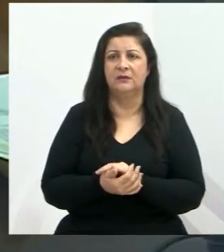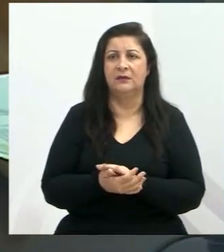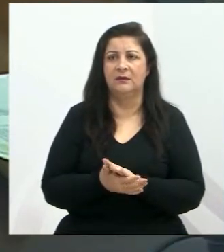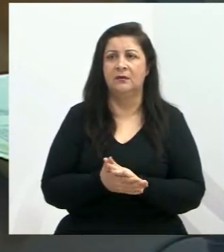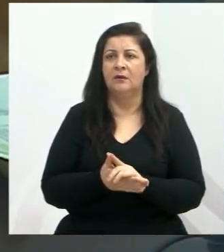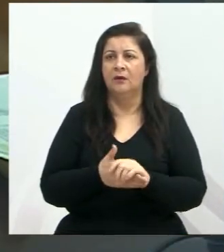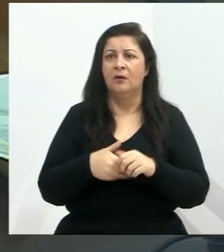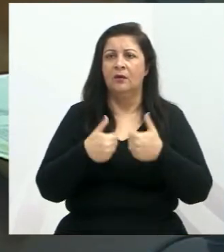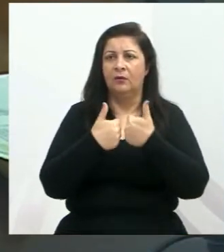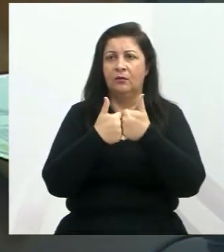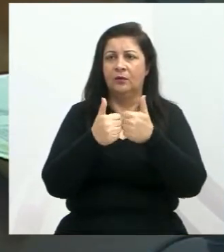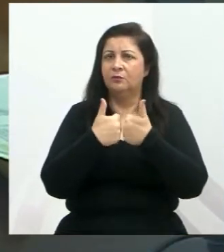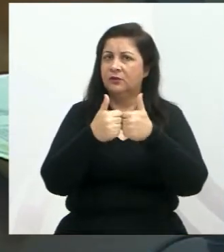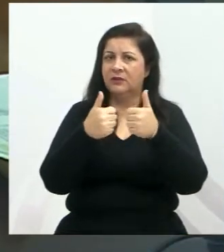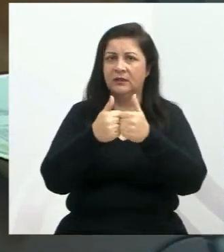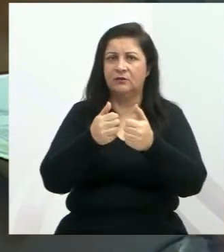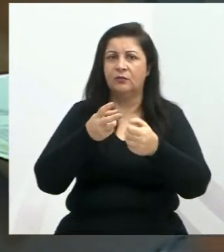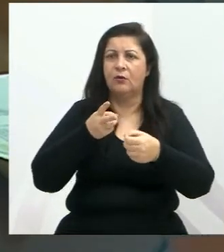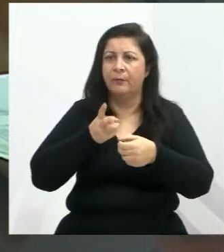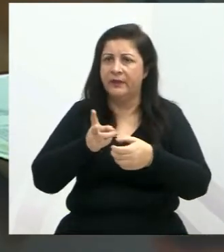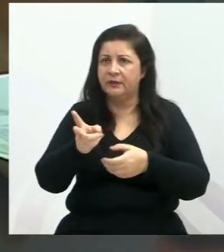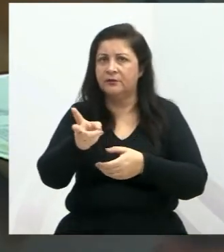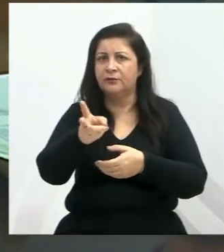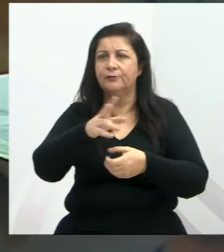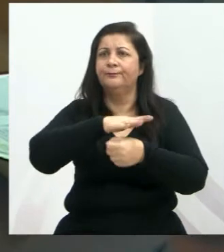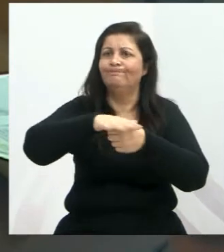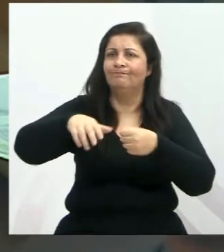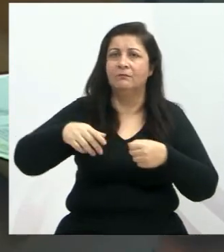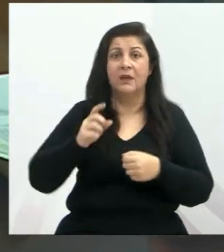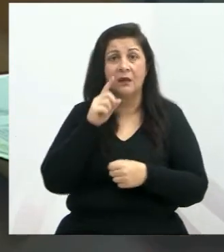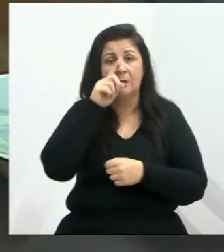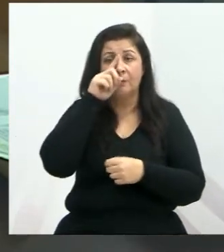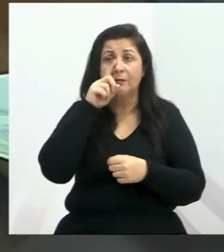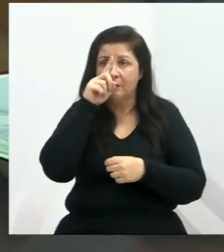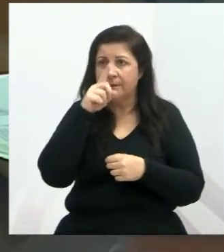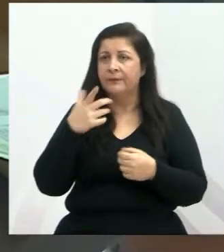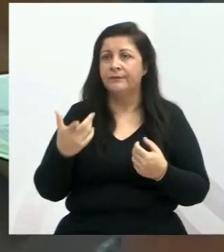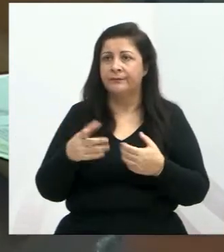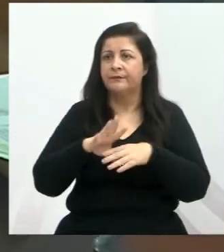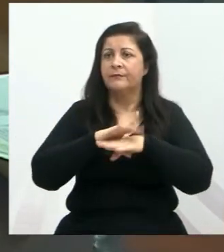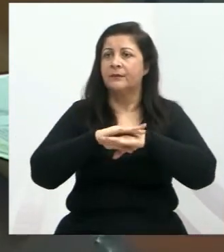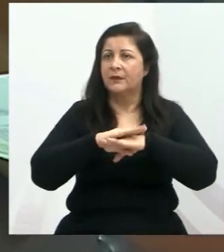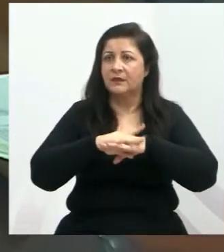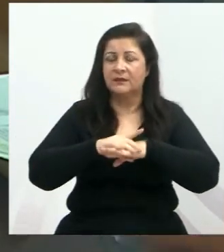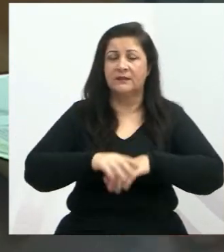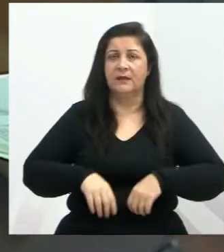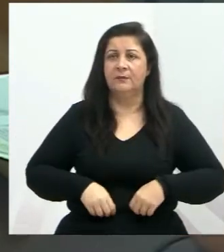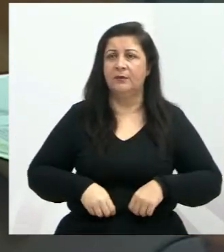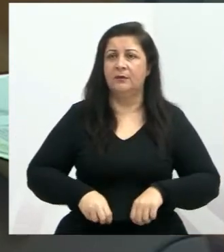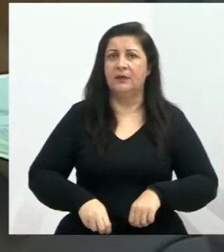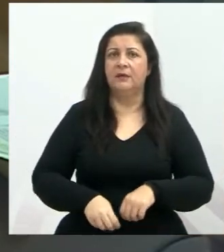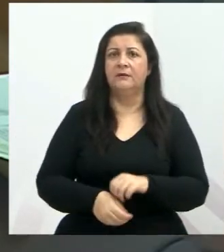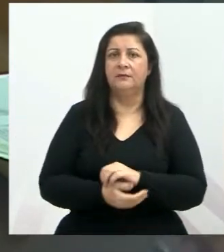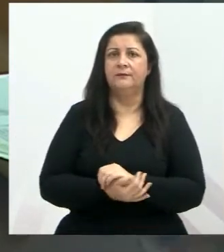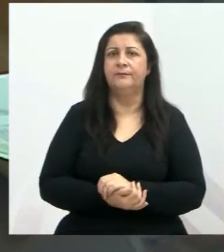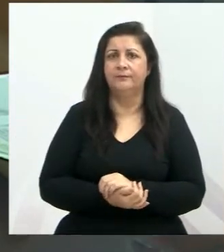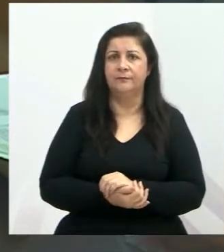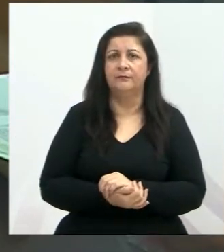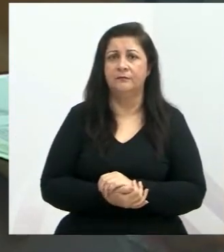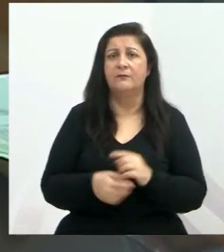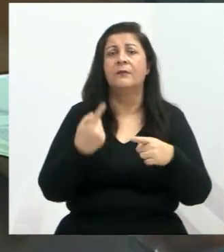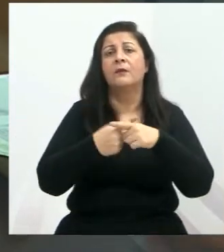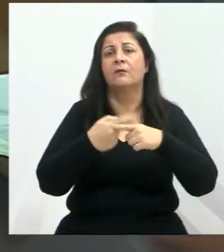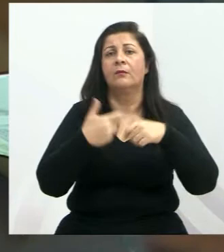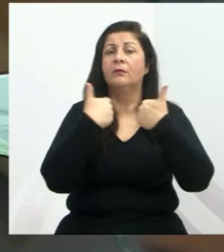trabalho, infelizmente ele está sujeito a essa contaminação e num risco muito alto, porque o transporte